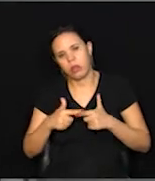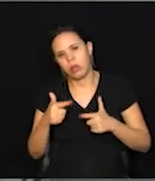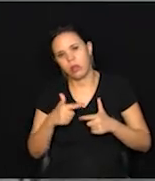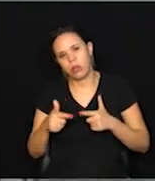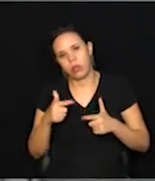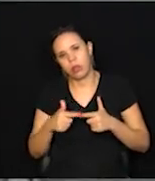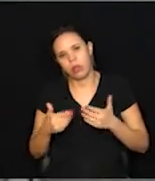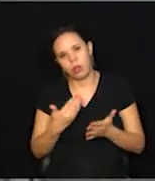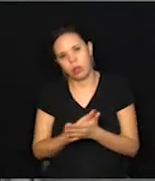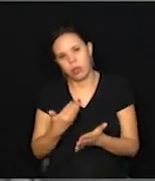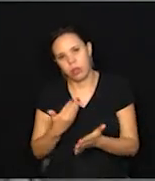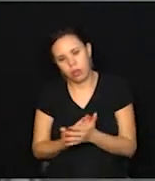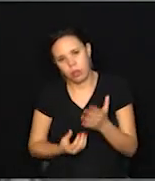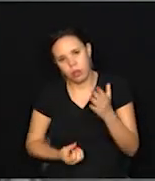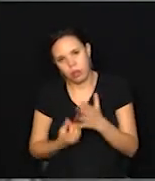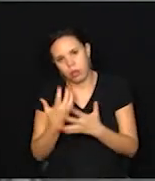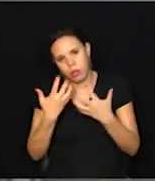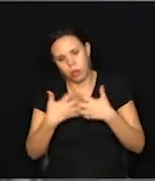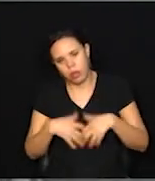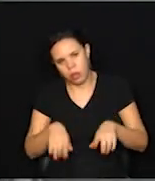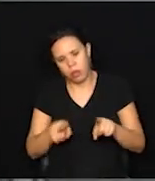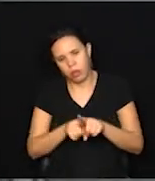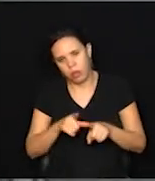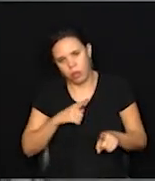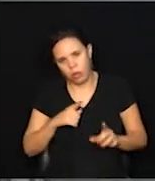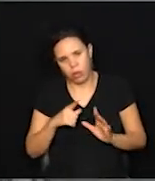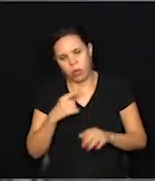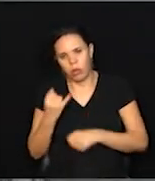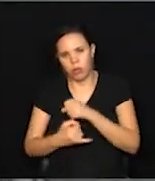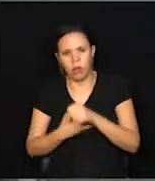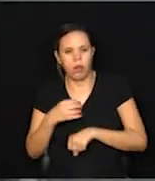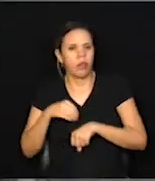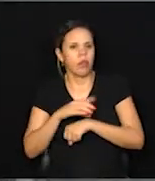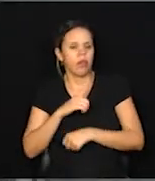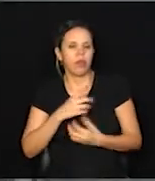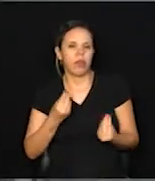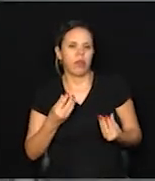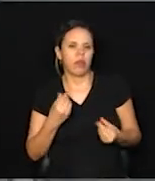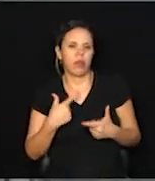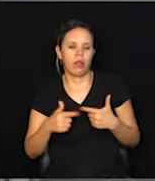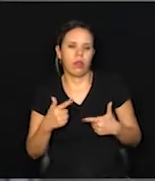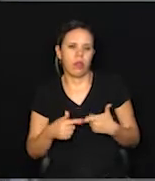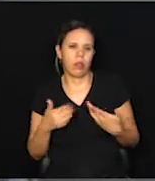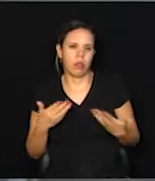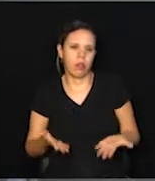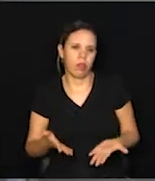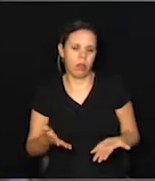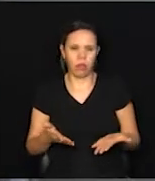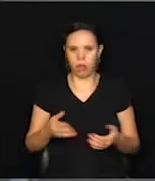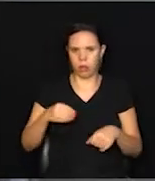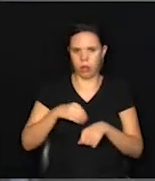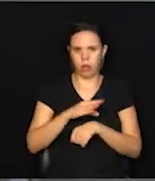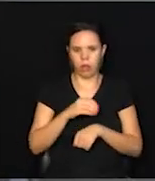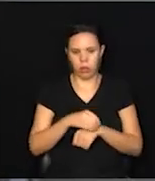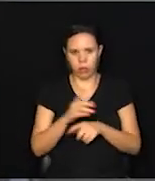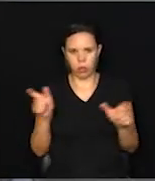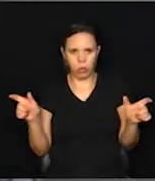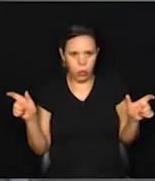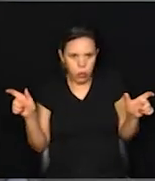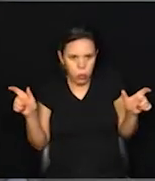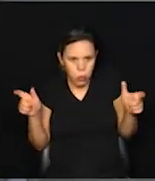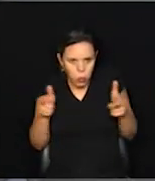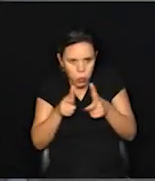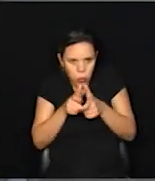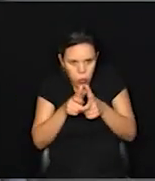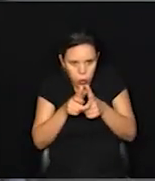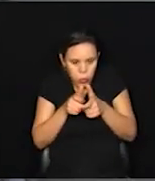essas aulas, que a modalidade remota traz, também levou a uma diminuição